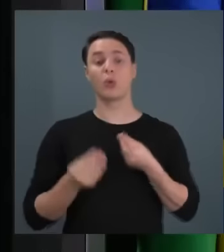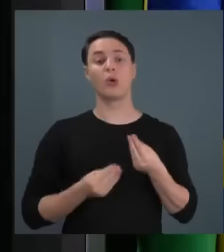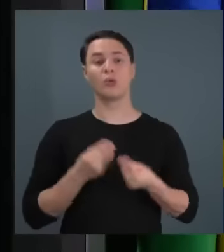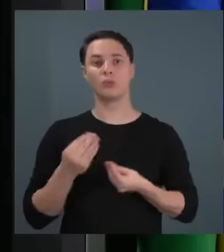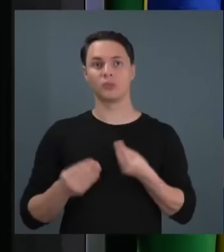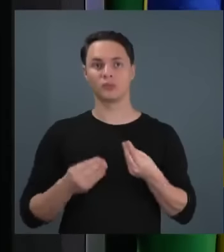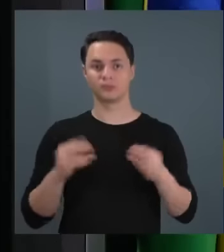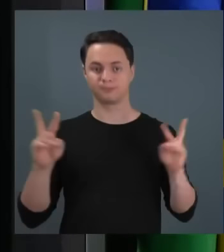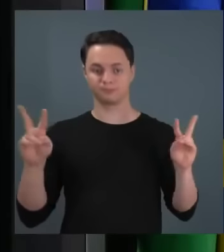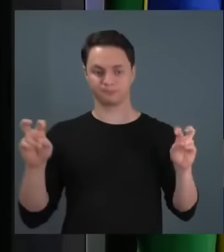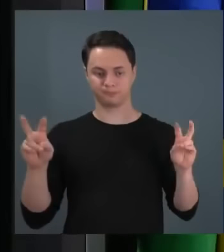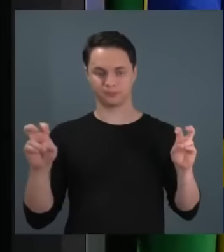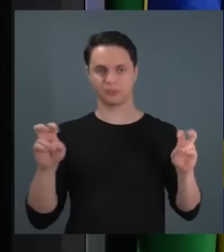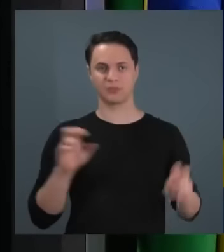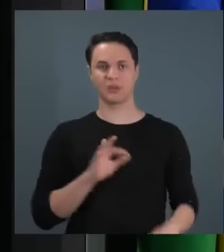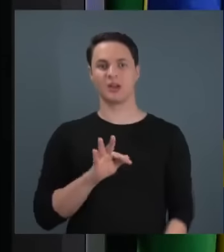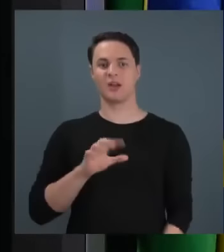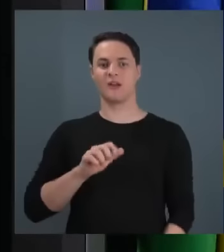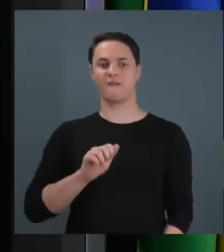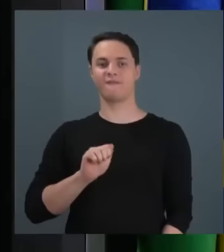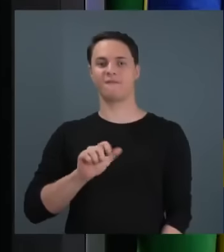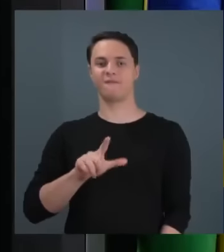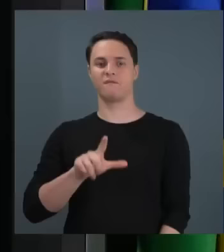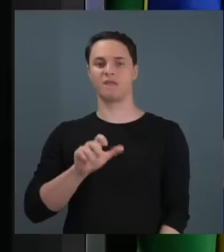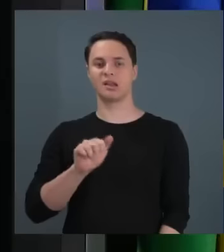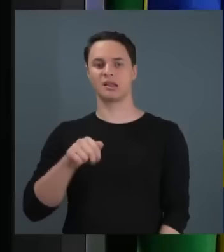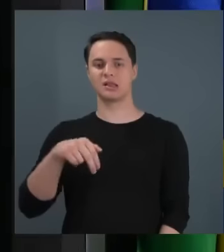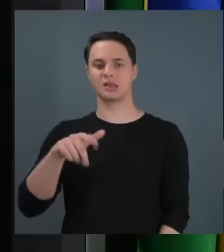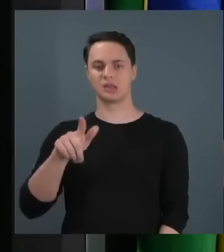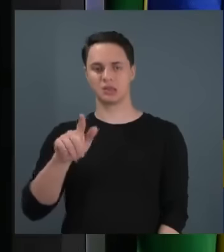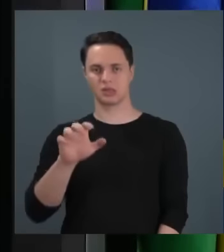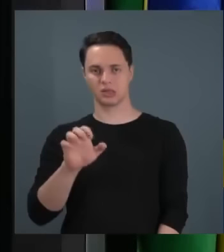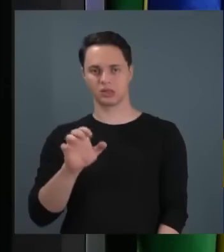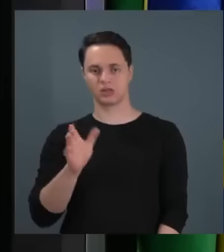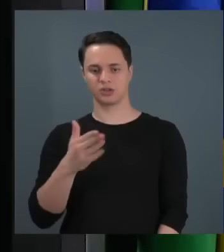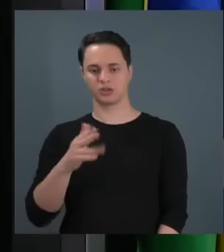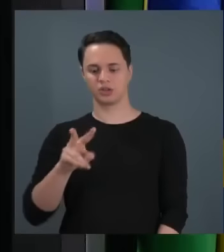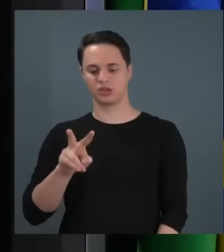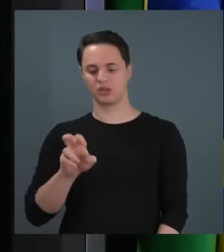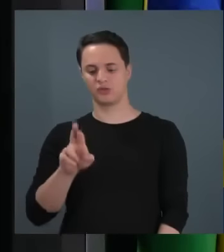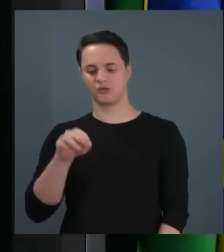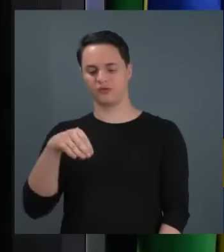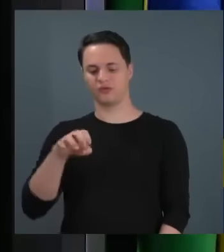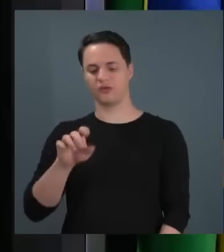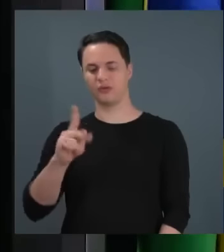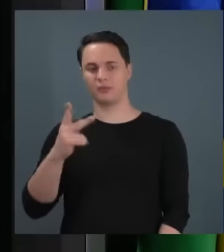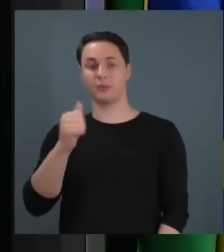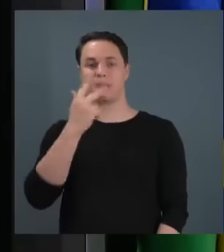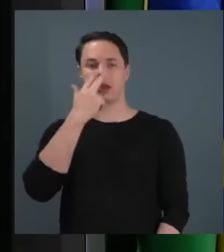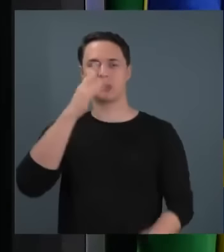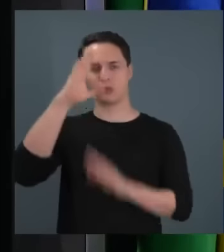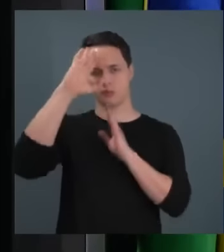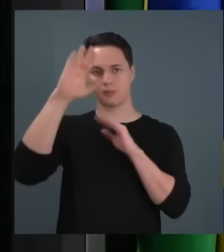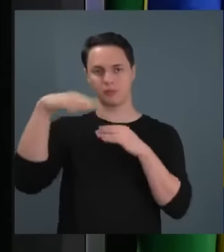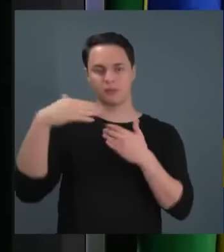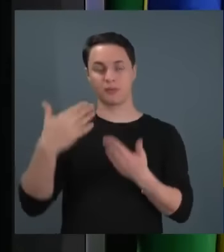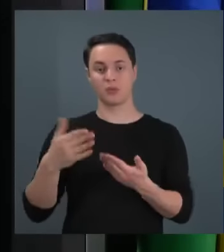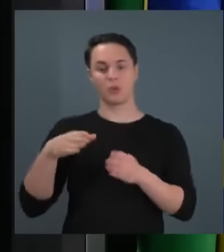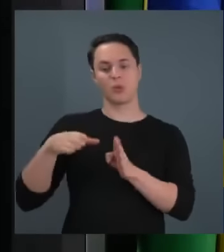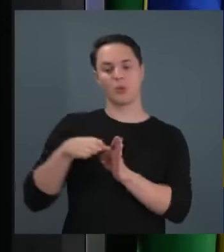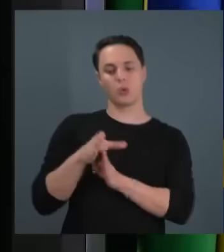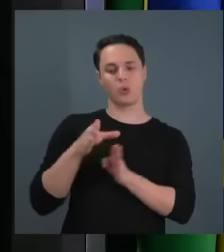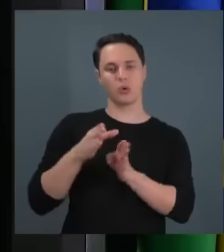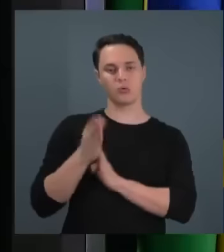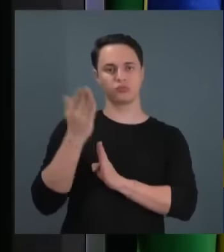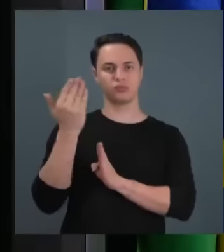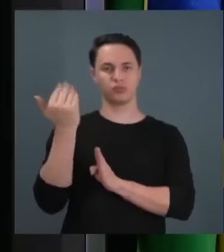foi, abro aspas, Falange Vermelha, numa espécie de homenagem ideológica às orientações